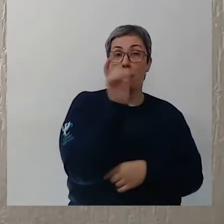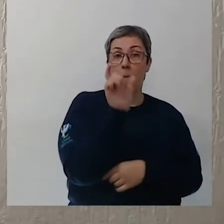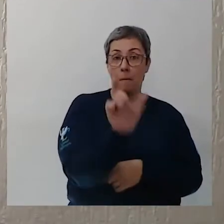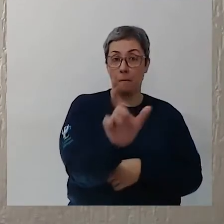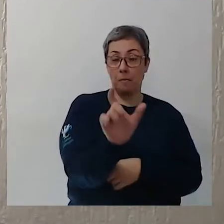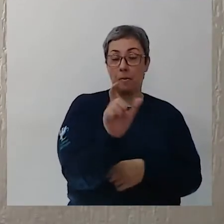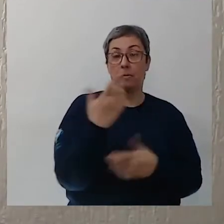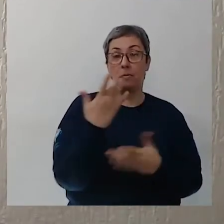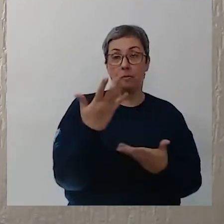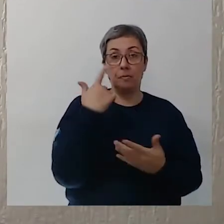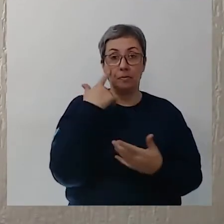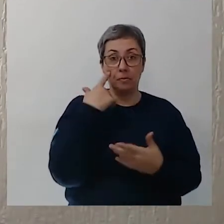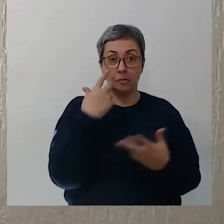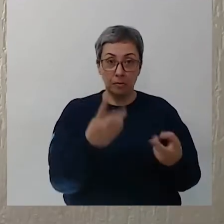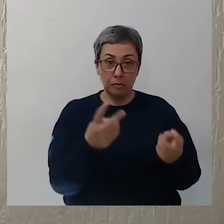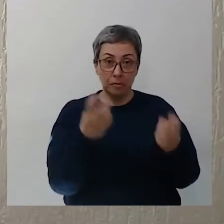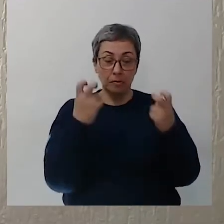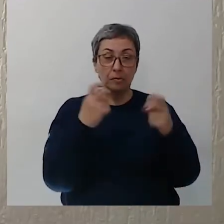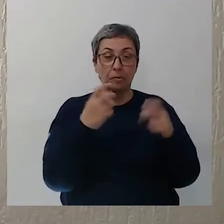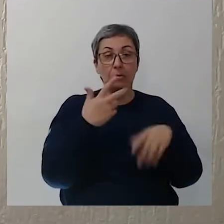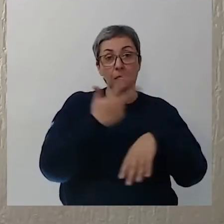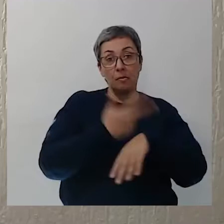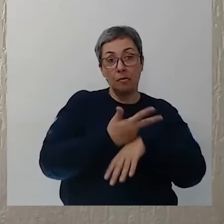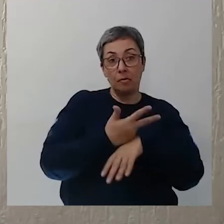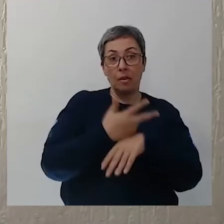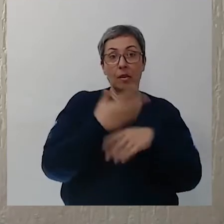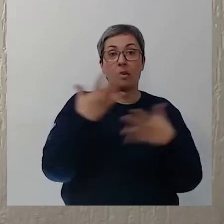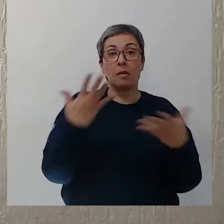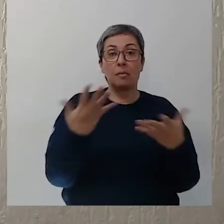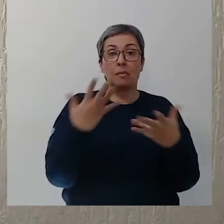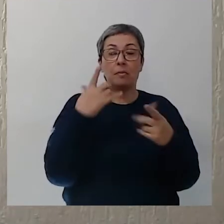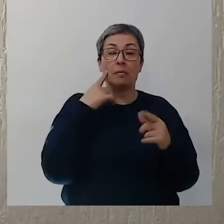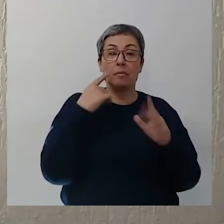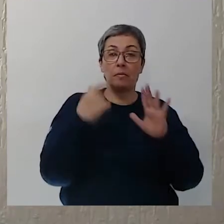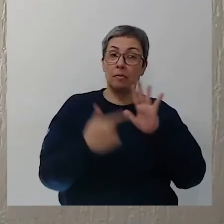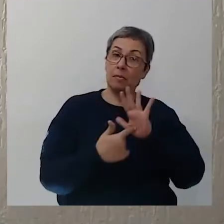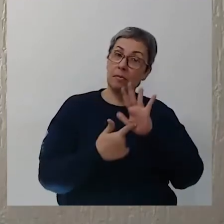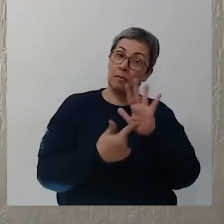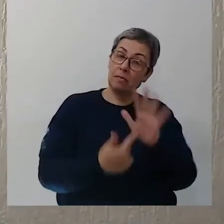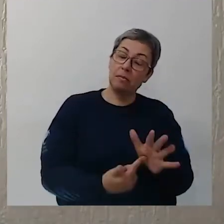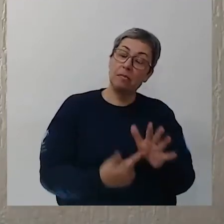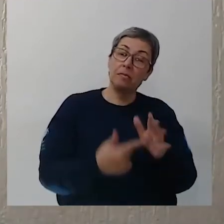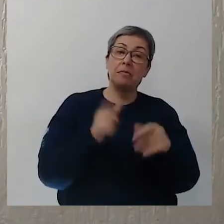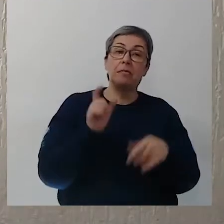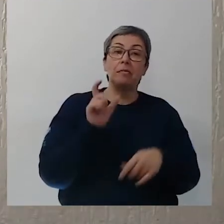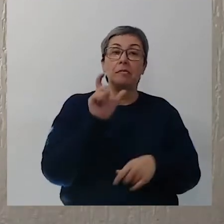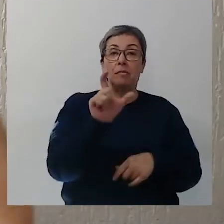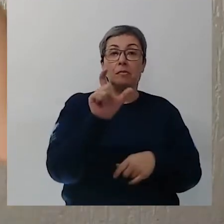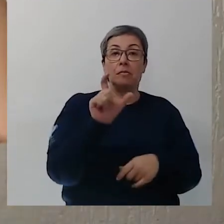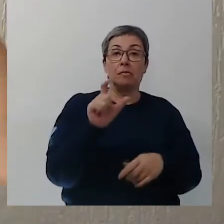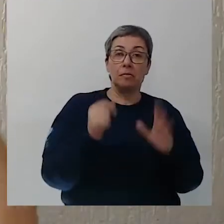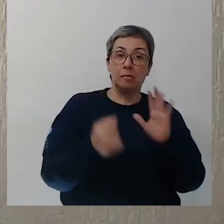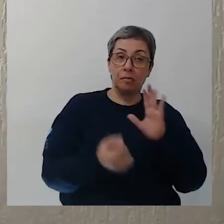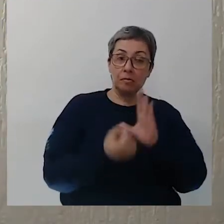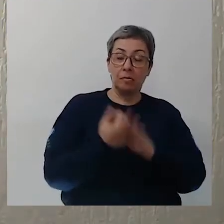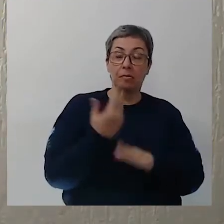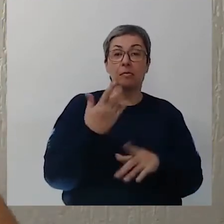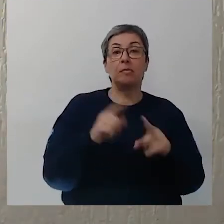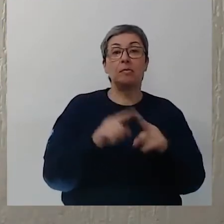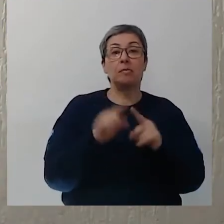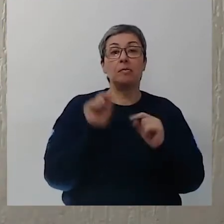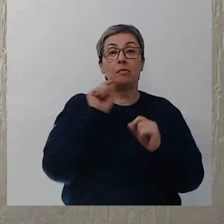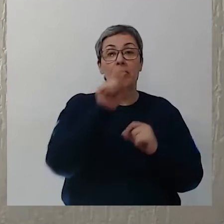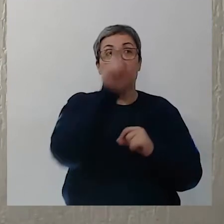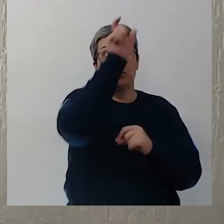das palavras. Vocês perceberam no vídeo? Ou seja, apresenta uma palavra em destaque, né? Vocês viram